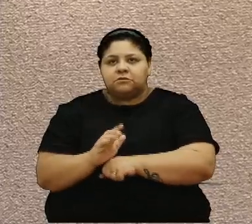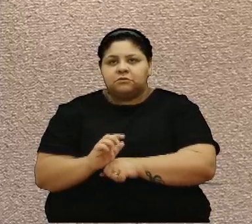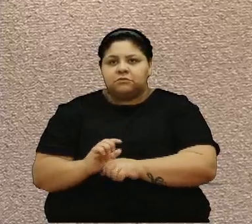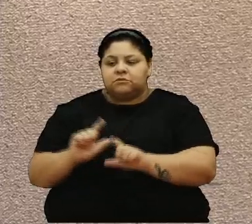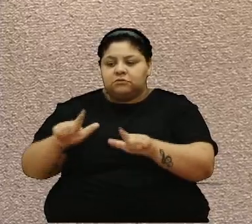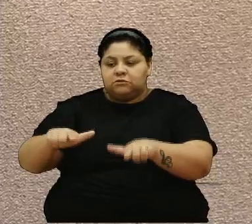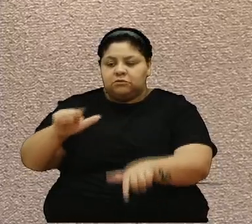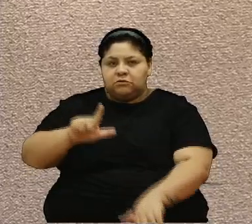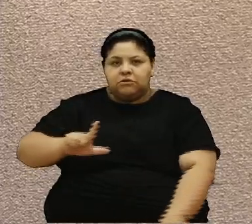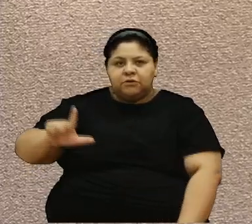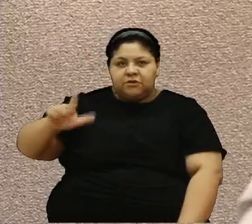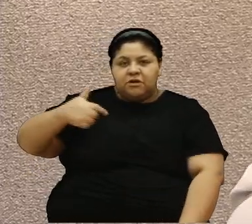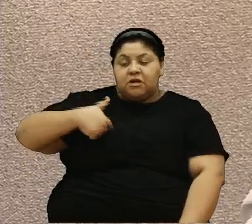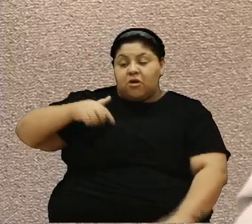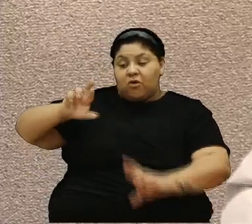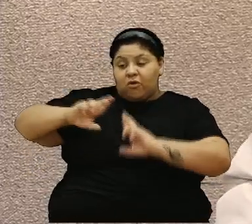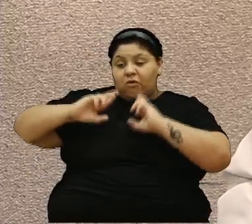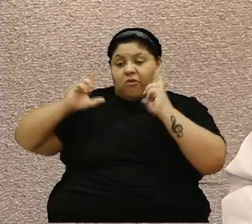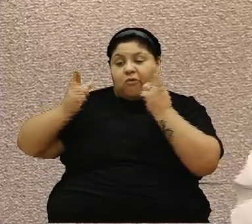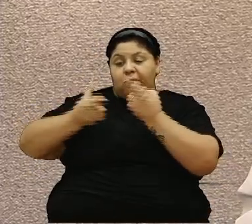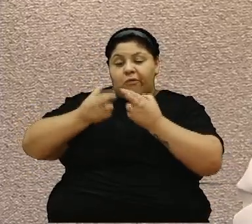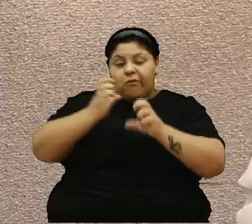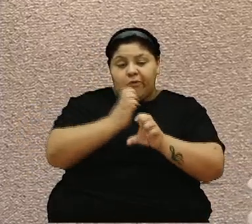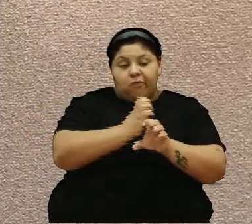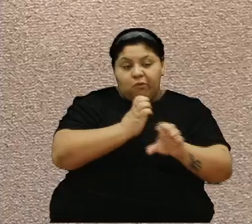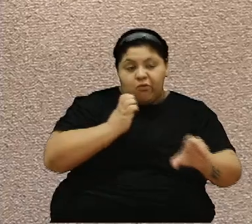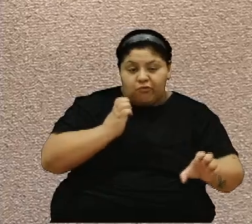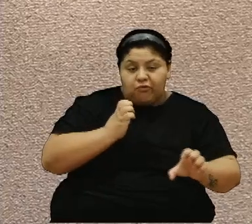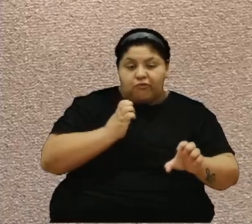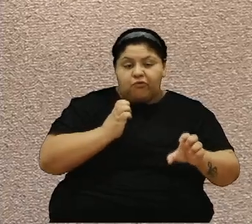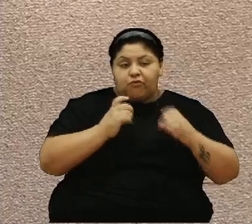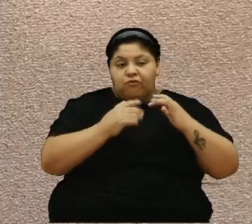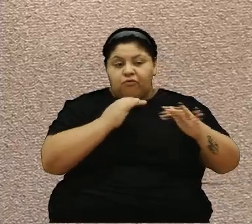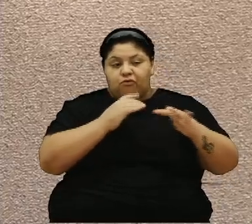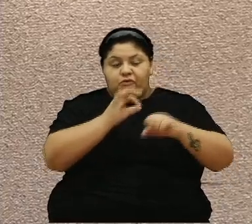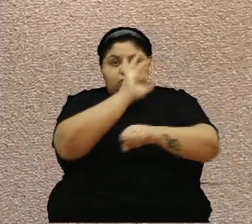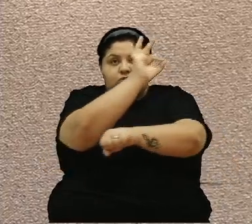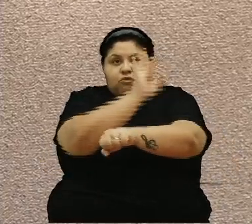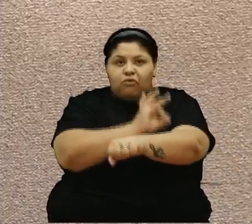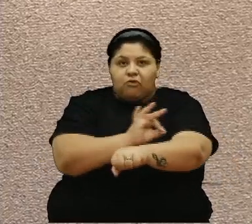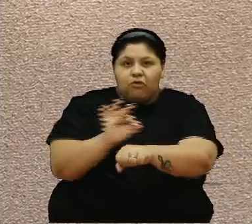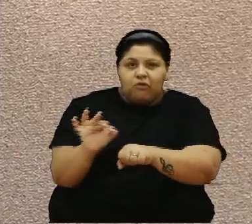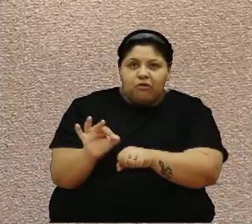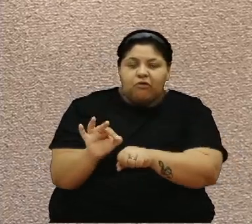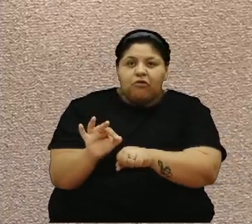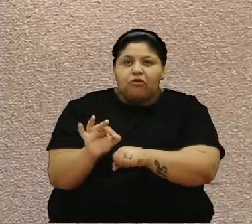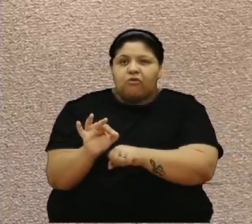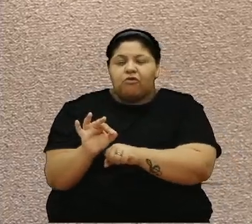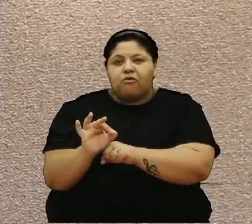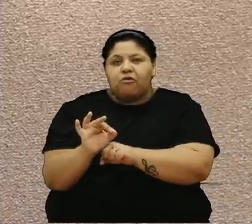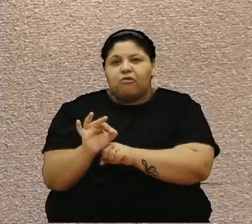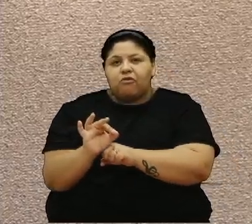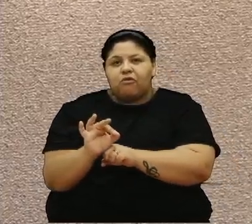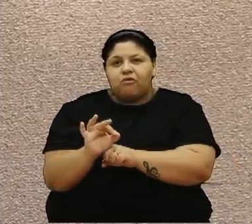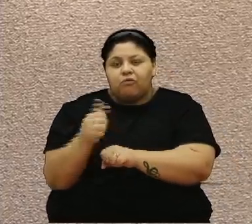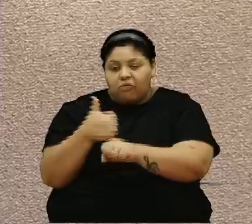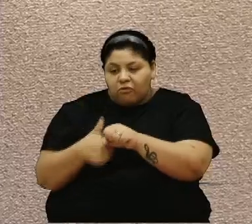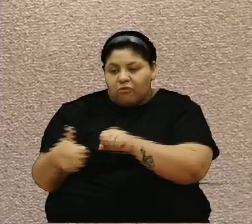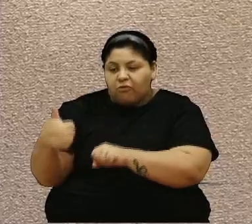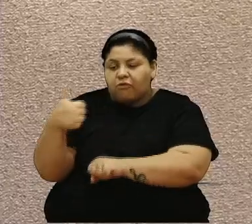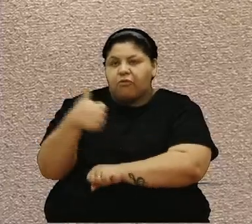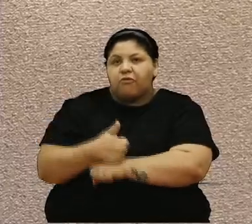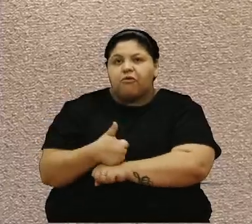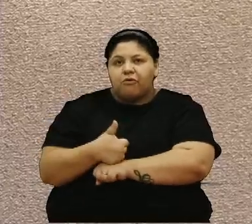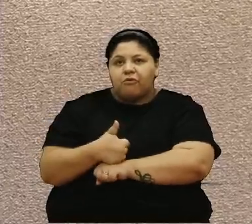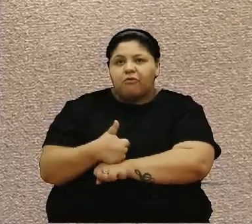E lá eu estava reunido com o engenheiro de tráfego, com a arquiteta, com o adjunto, com o